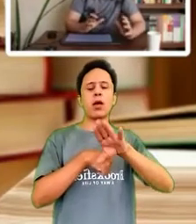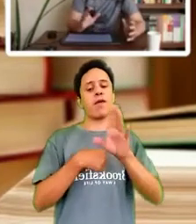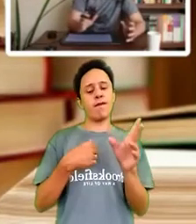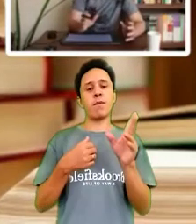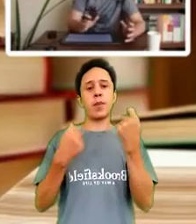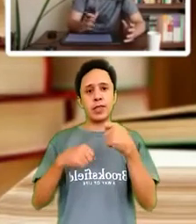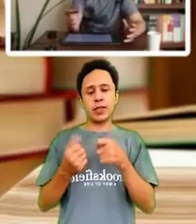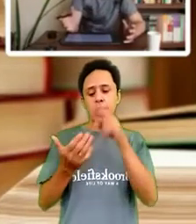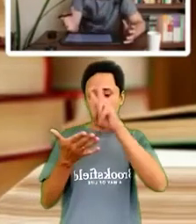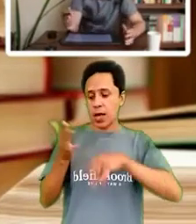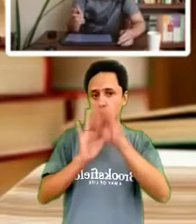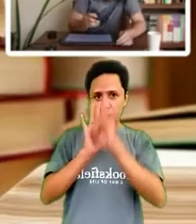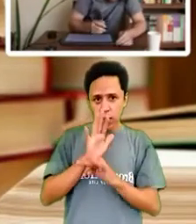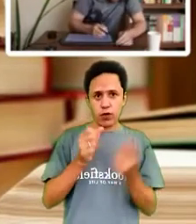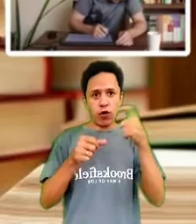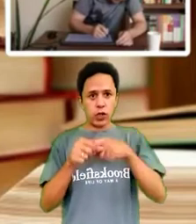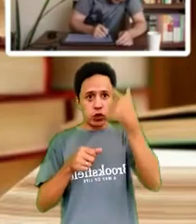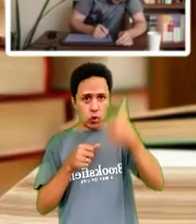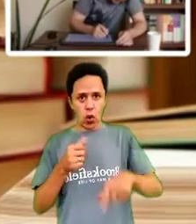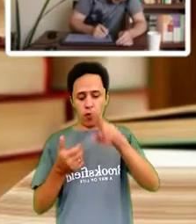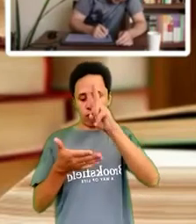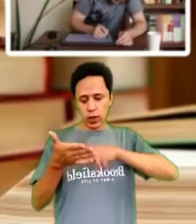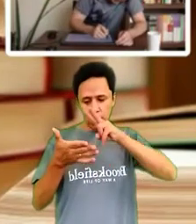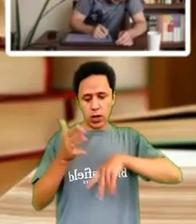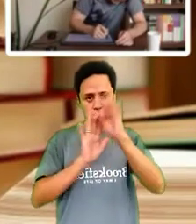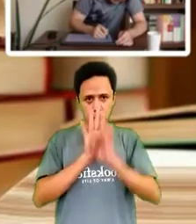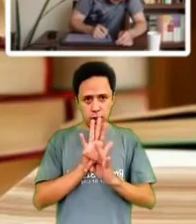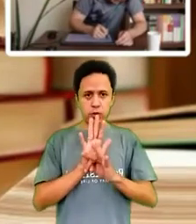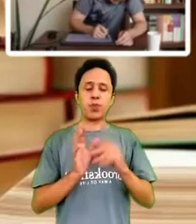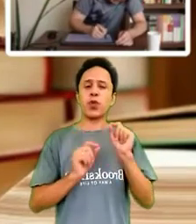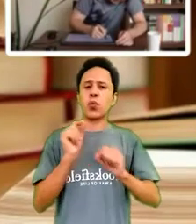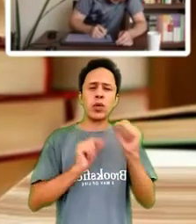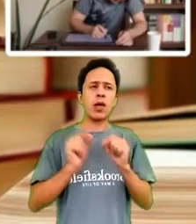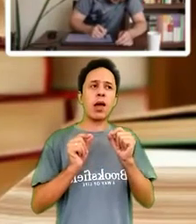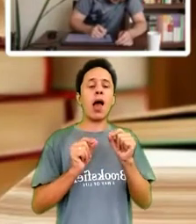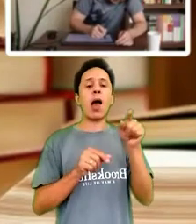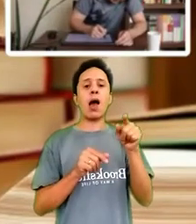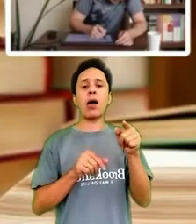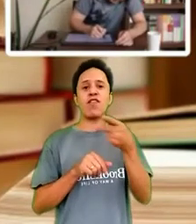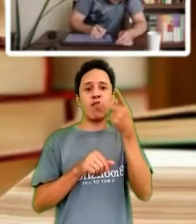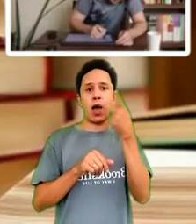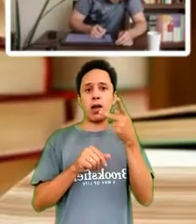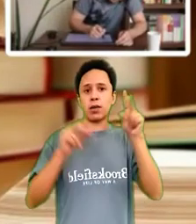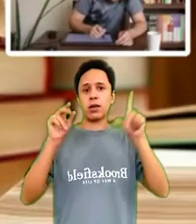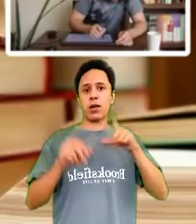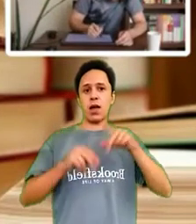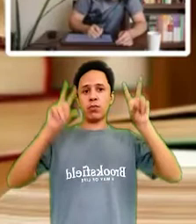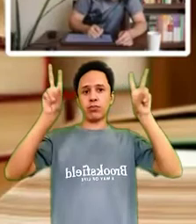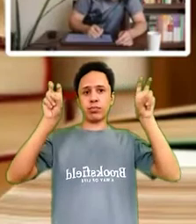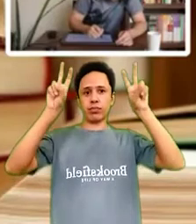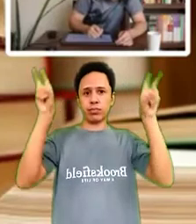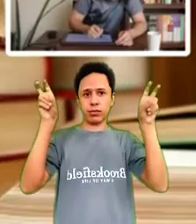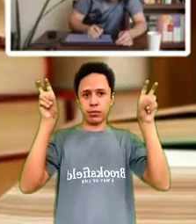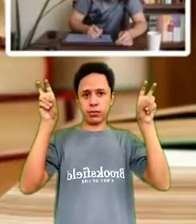porque vocês vão voltar no texto e vocês vão ter que copiar isso. São o quê? As falas entre aspas.